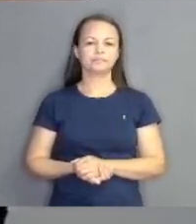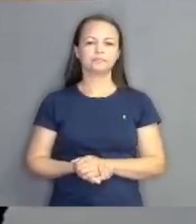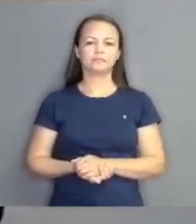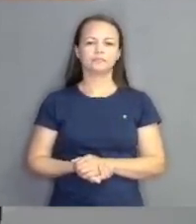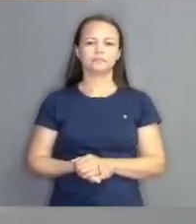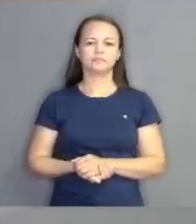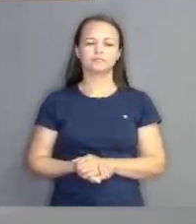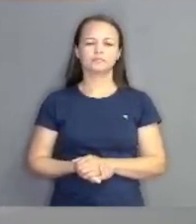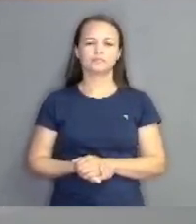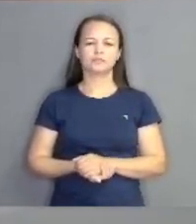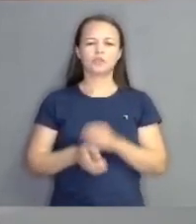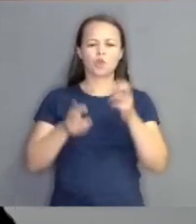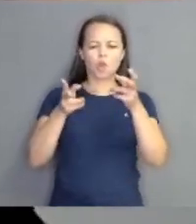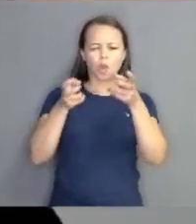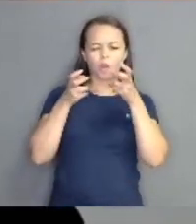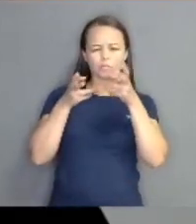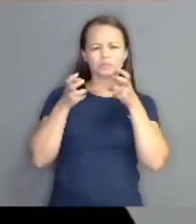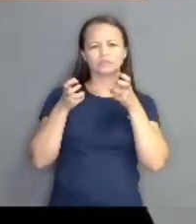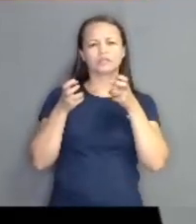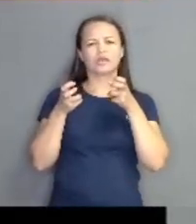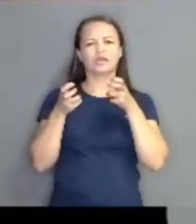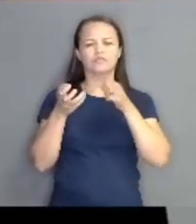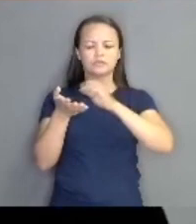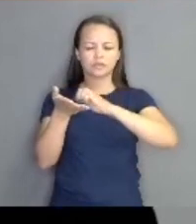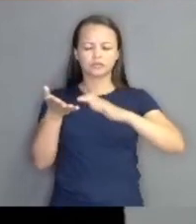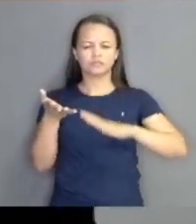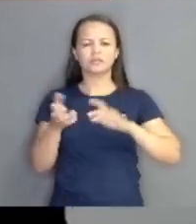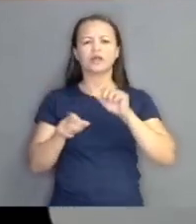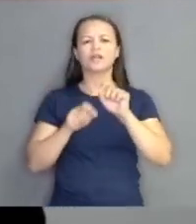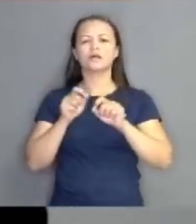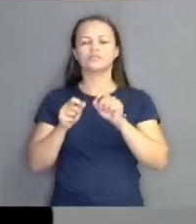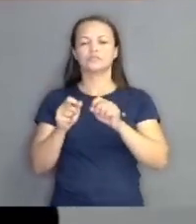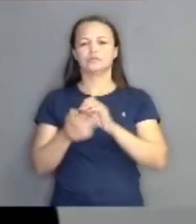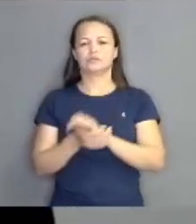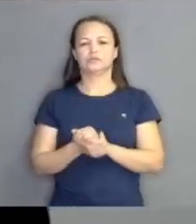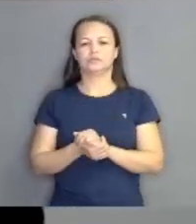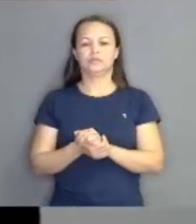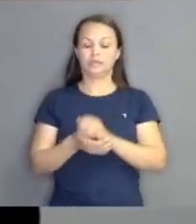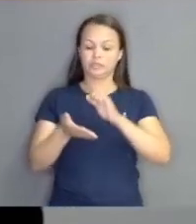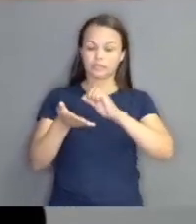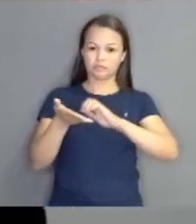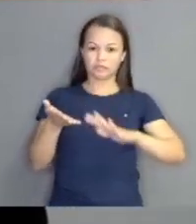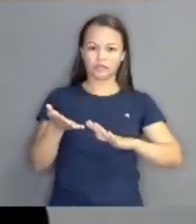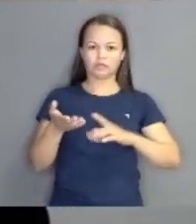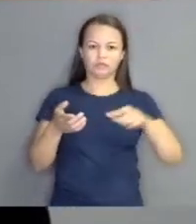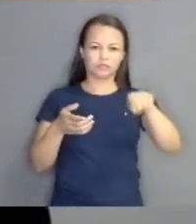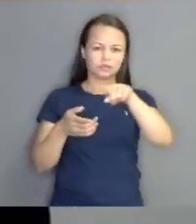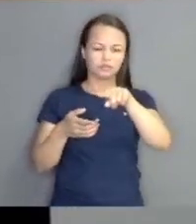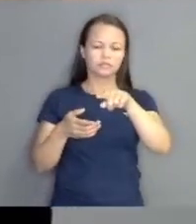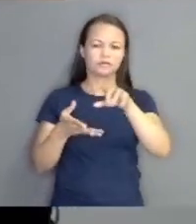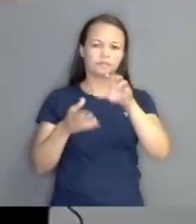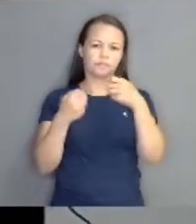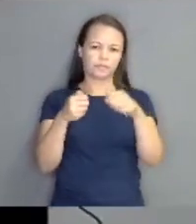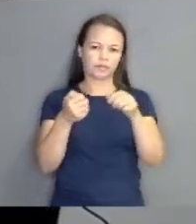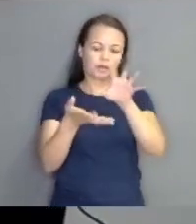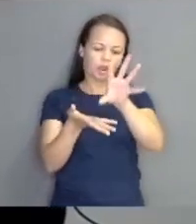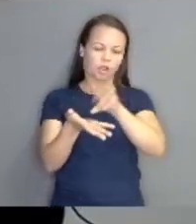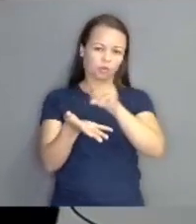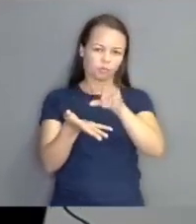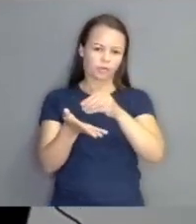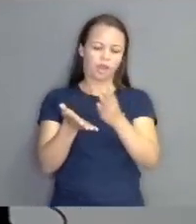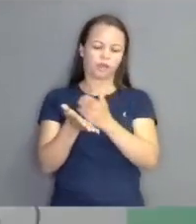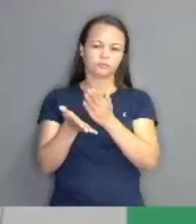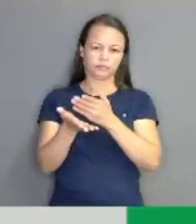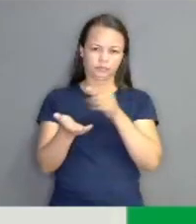Analisa só essa questão aí, minha gente. Ele diz o quê? Esse exercício aí vocês devem copiar no caderno, tá bom? Em